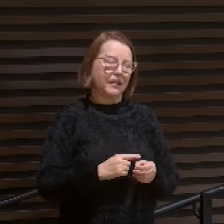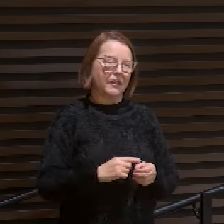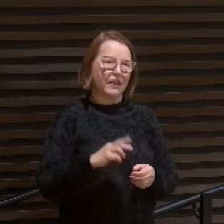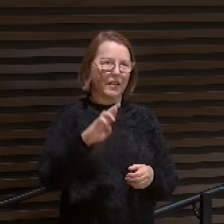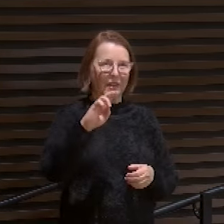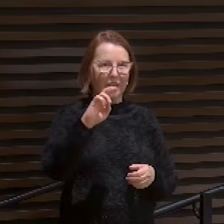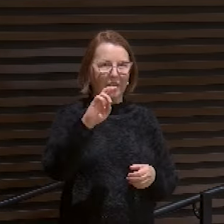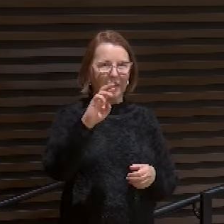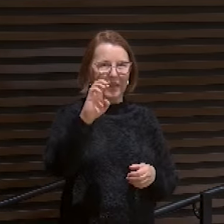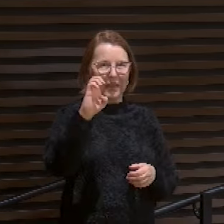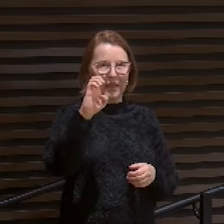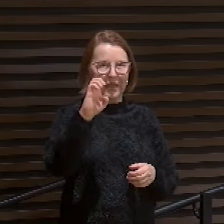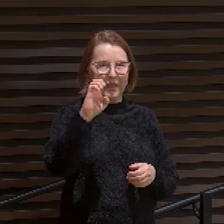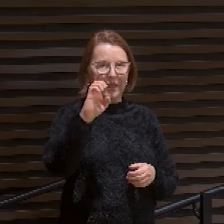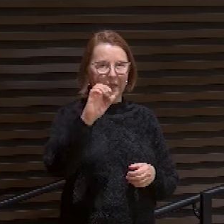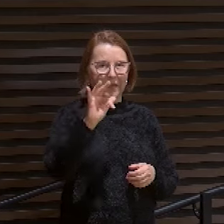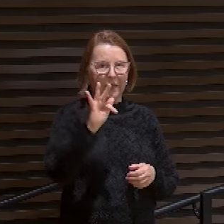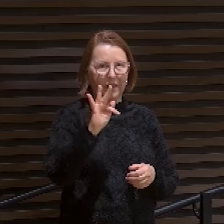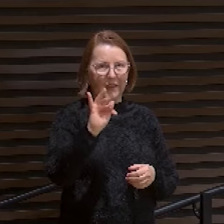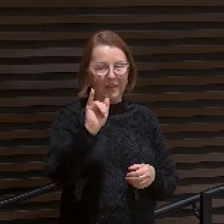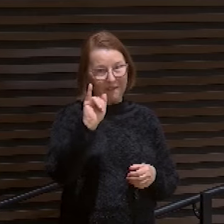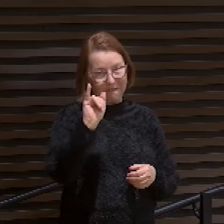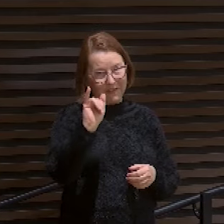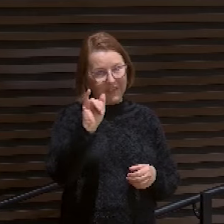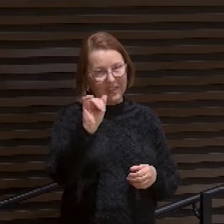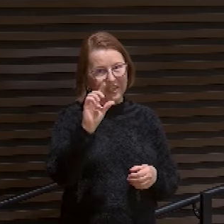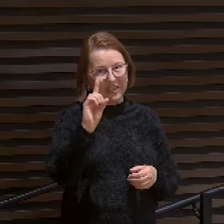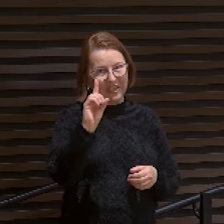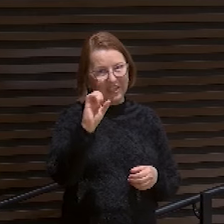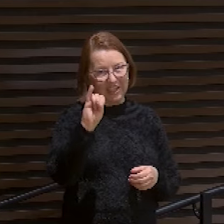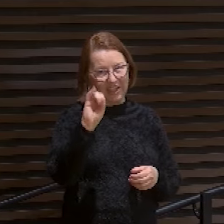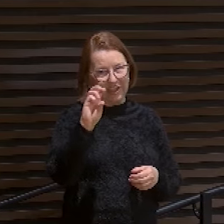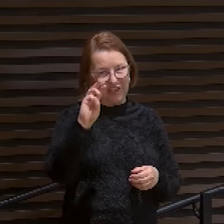teve sede e clamou.